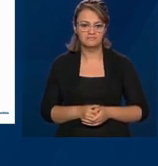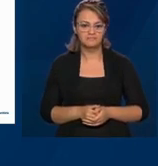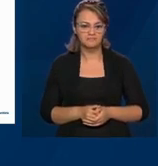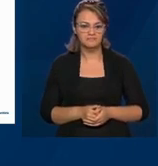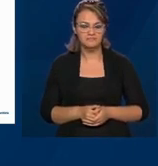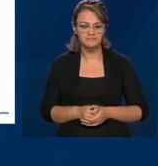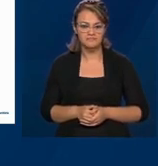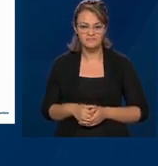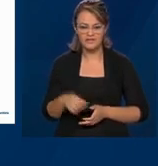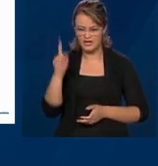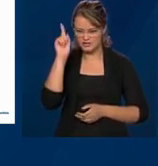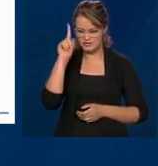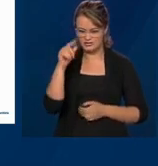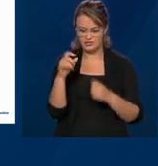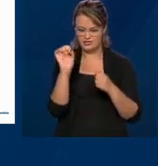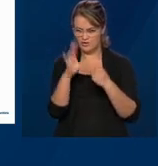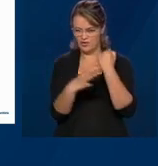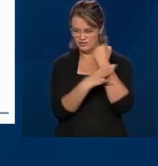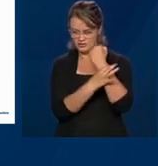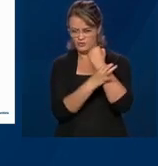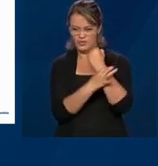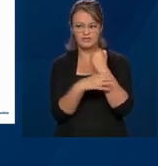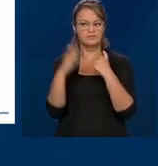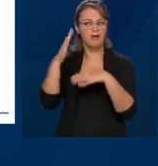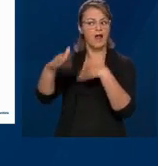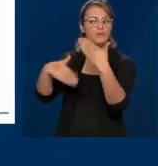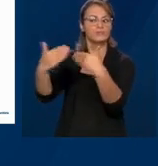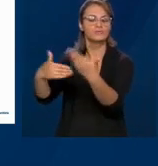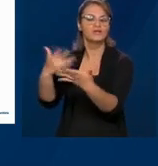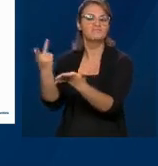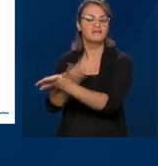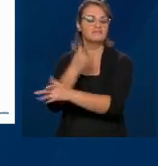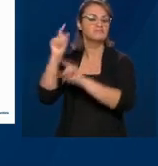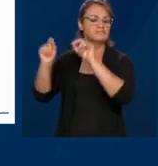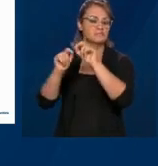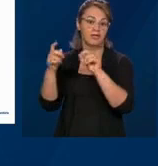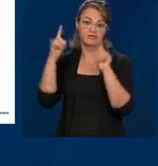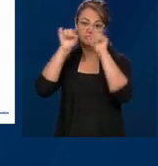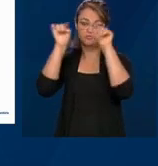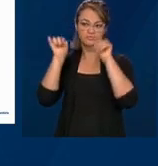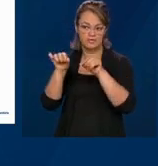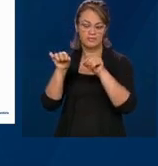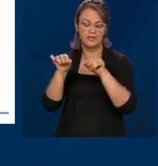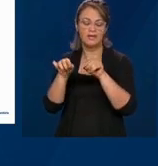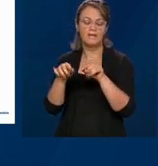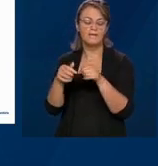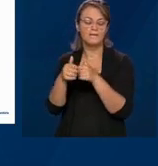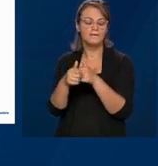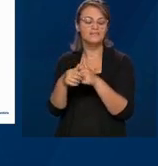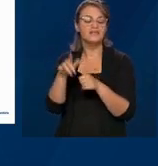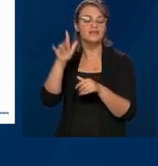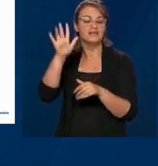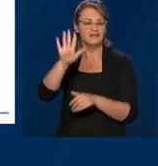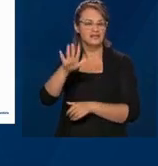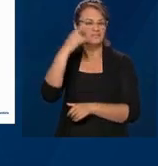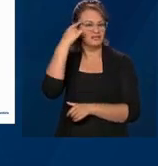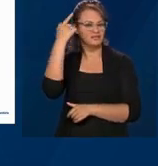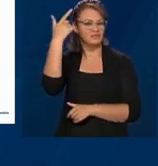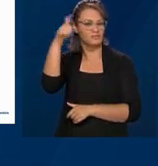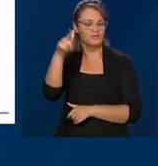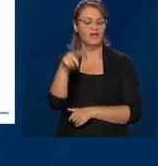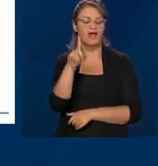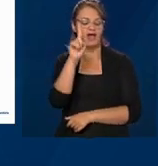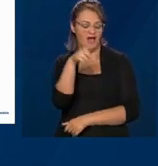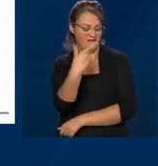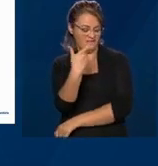não só a questão de segurança, né, saber qual é ao longo do tempo essa característica, mas tendo em vista que é uma